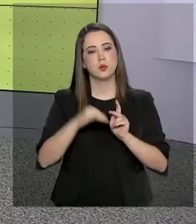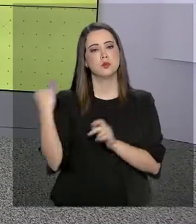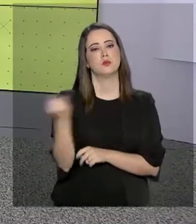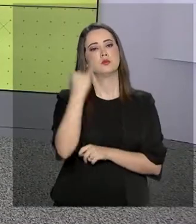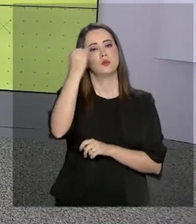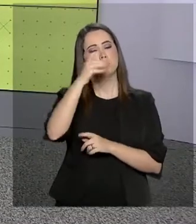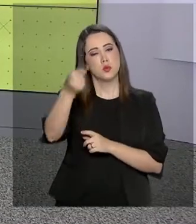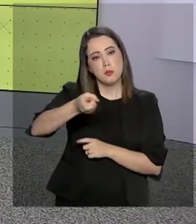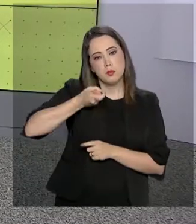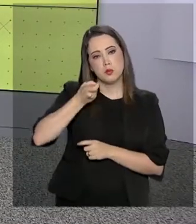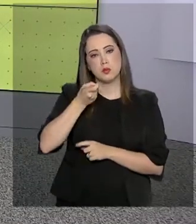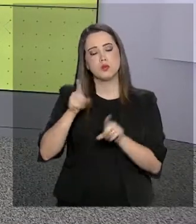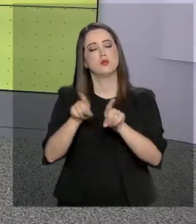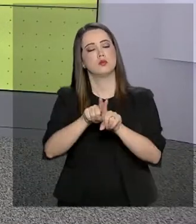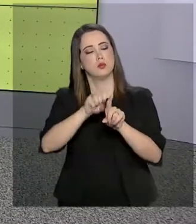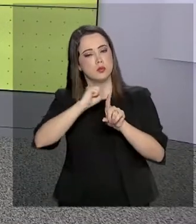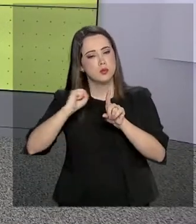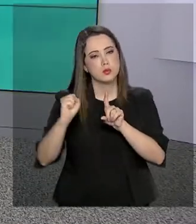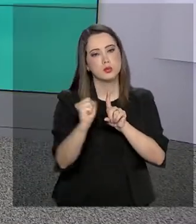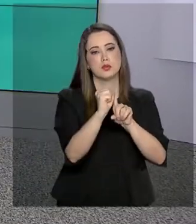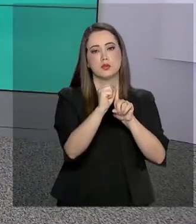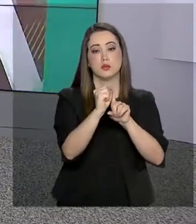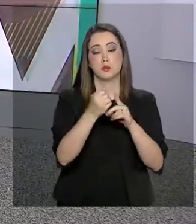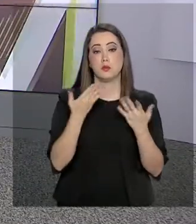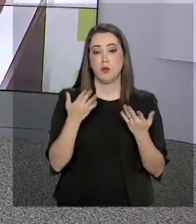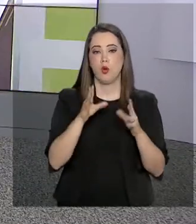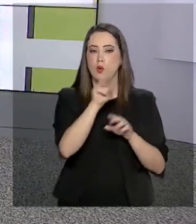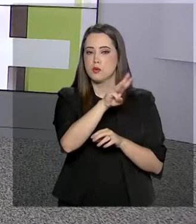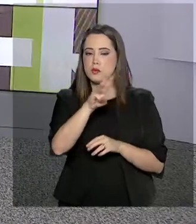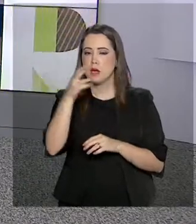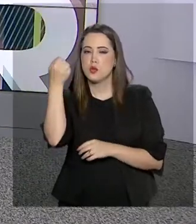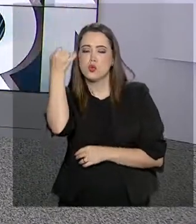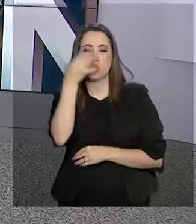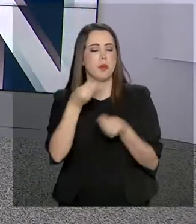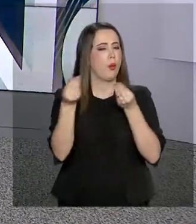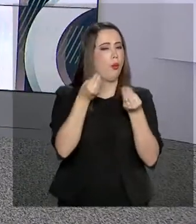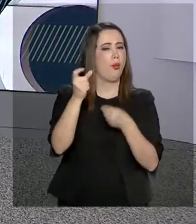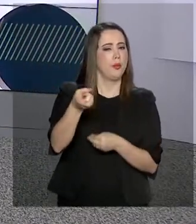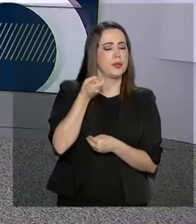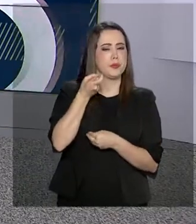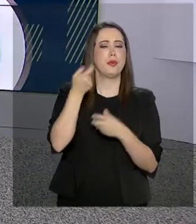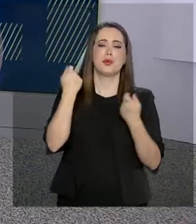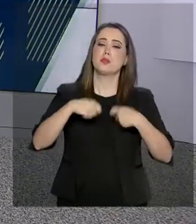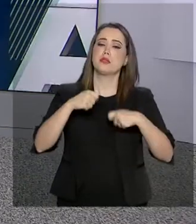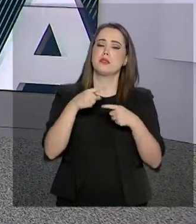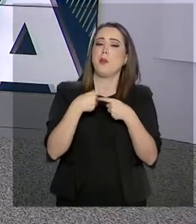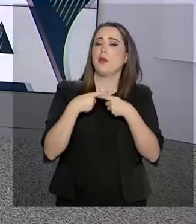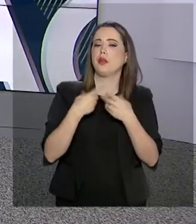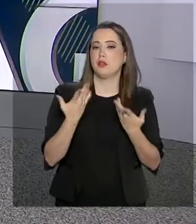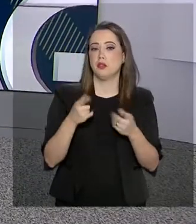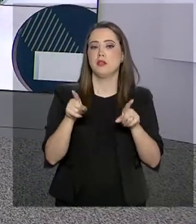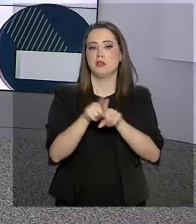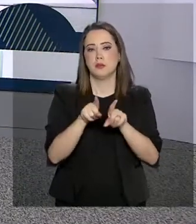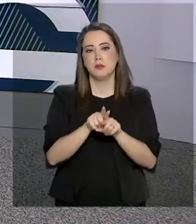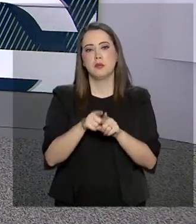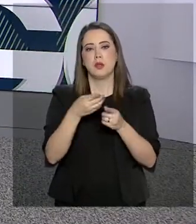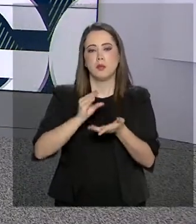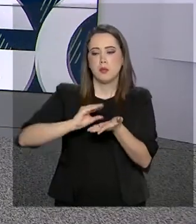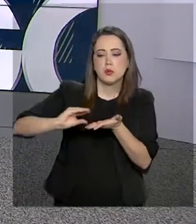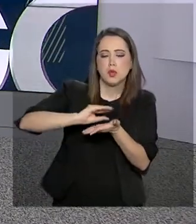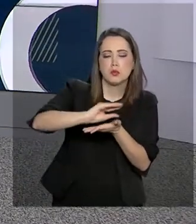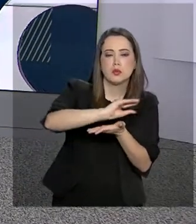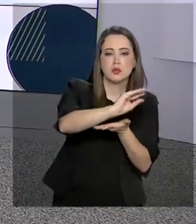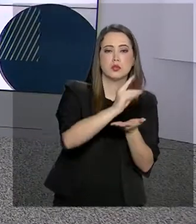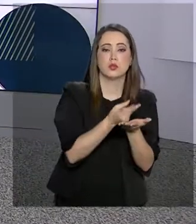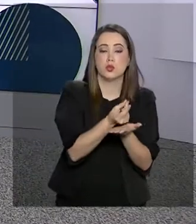sobre a importância dos impostos para a sociedade. O portal explica como os tributos são necessários, inclusive para a distribuição